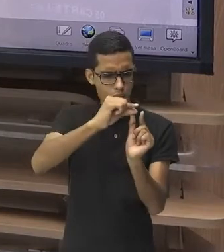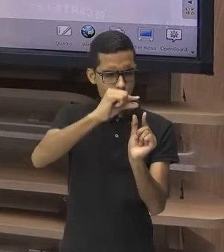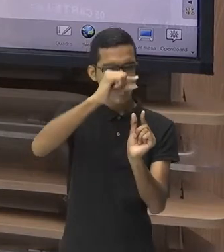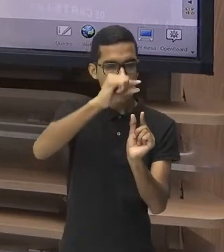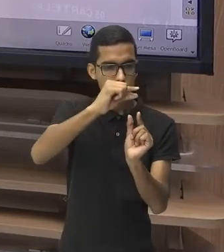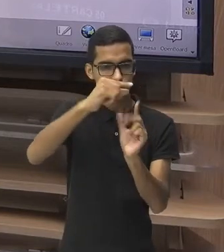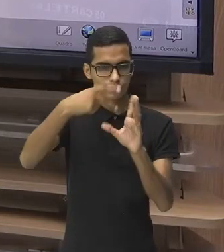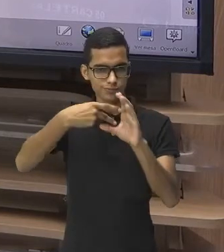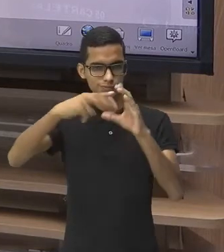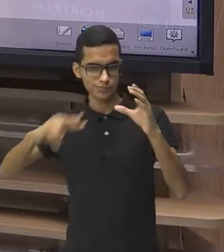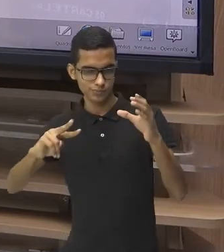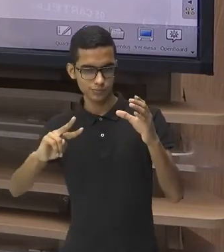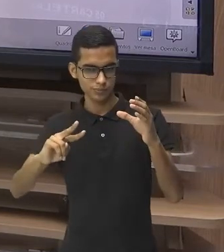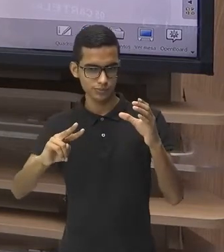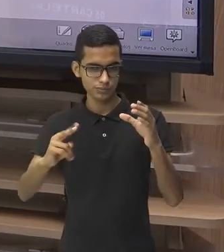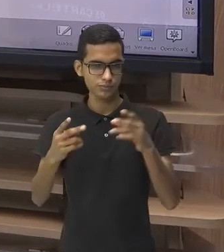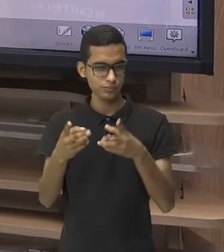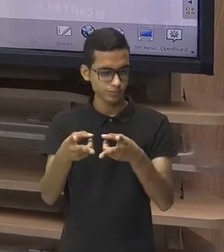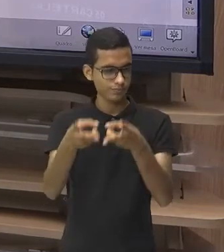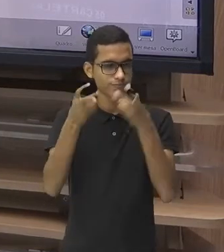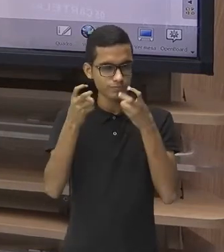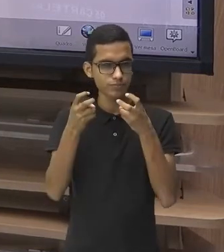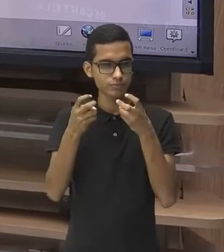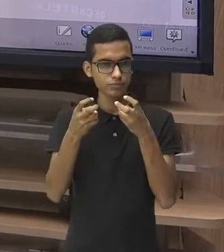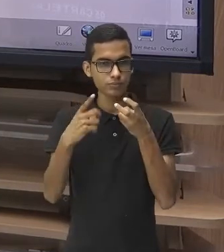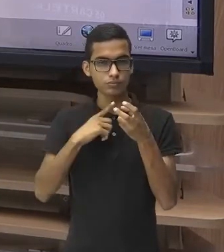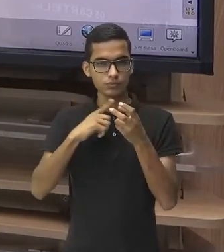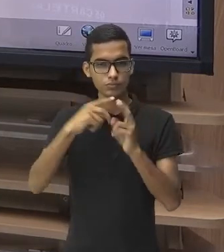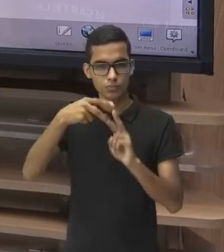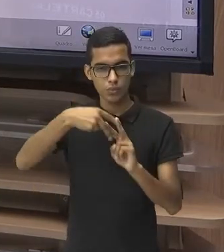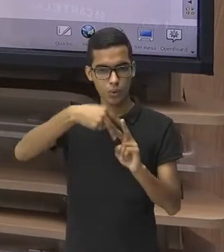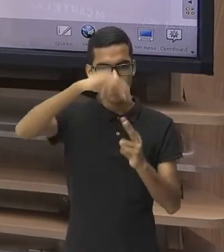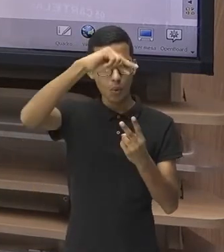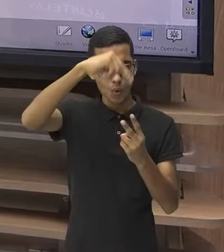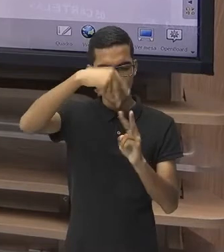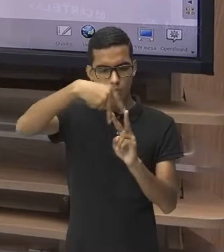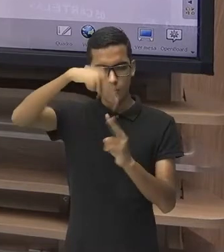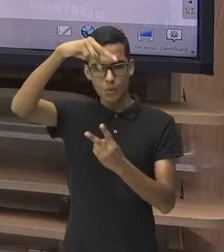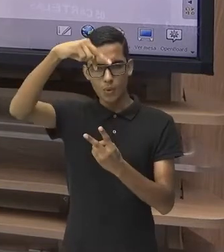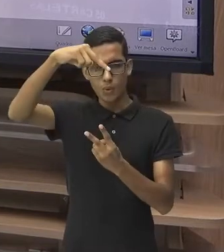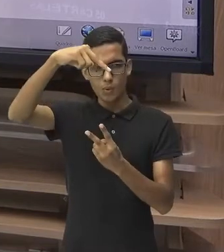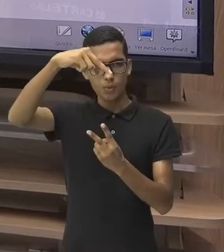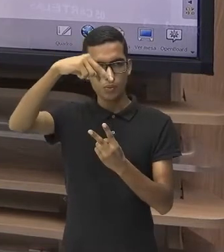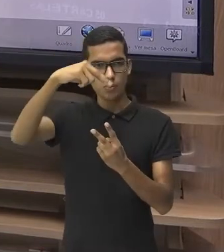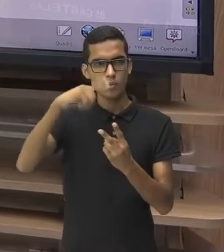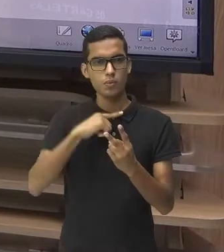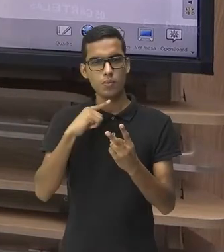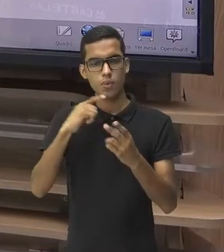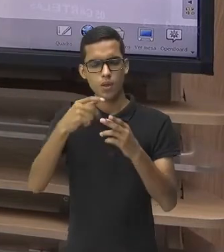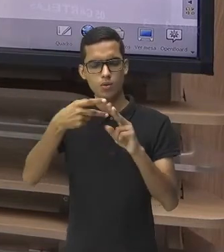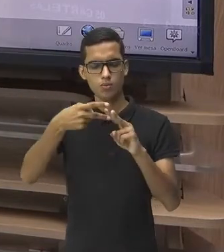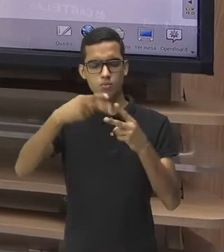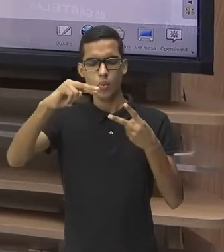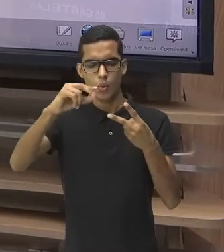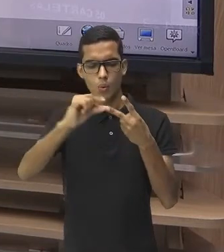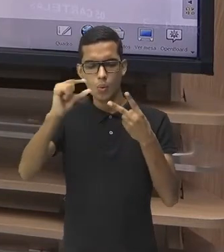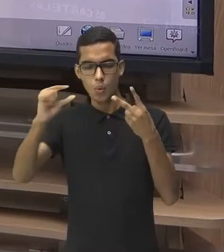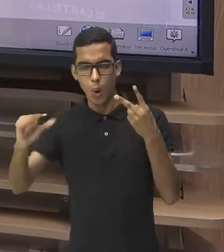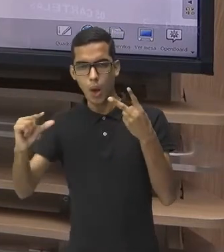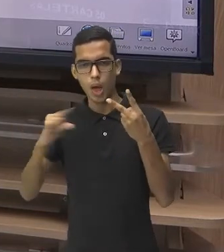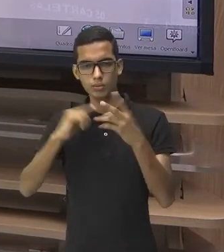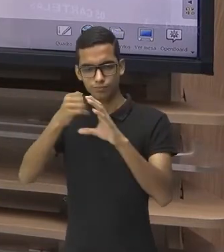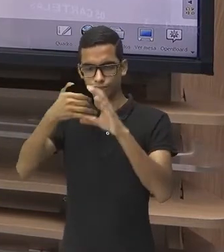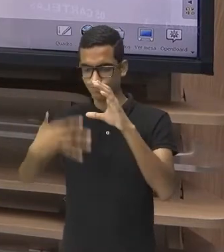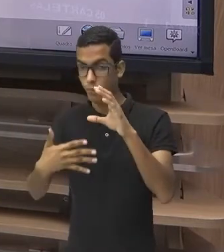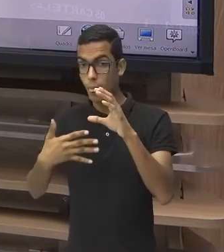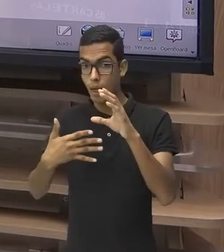cromossomo, tá bom? Então, o que acontece? Tem o braço, tem os genes que definem ali as características, mas no momento ali